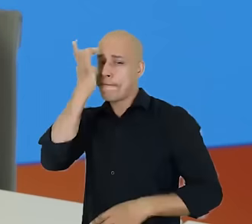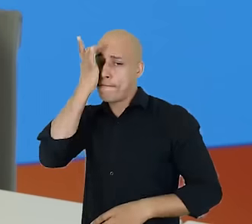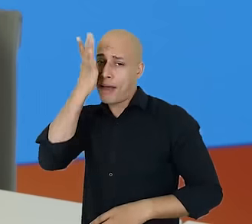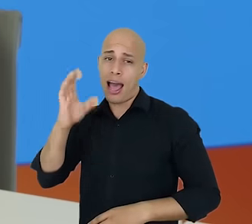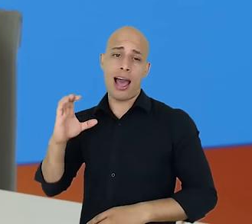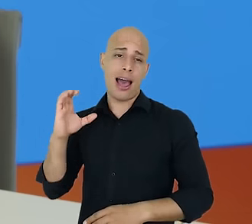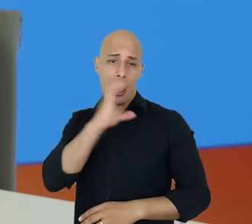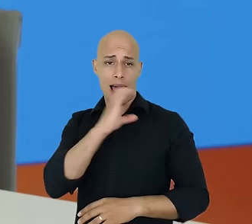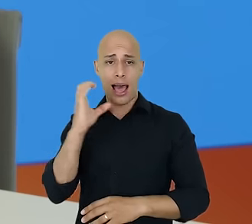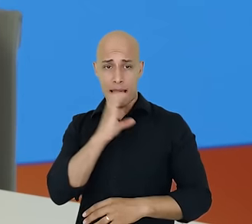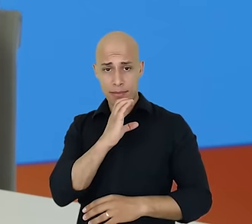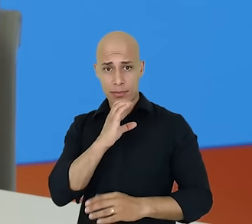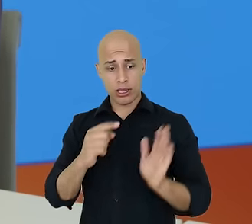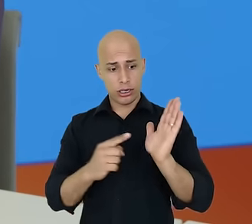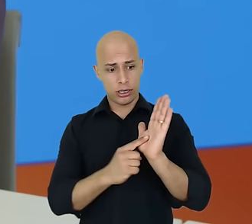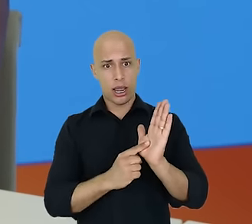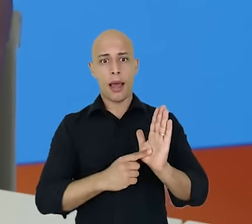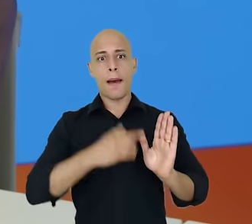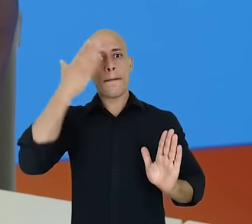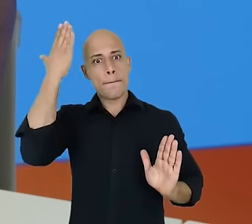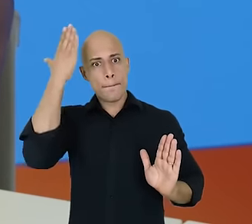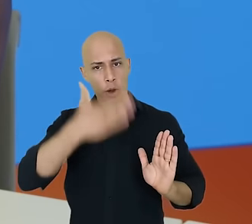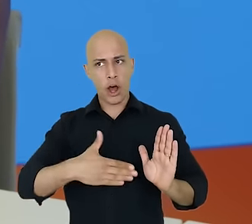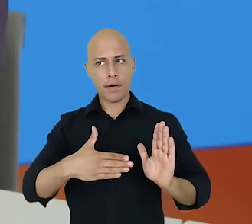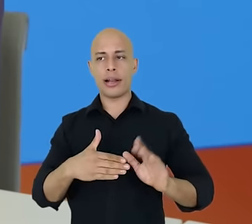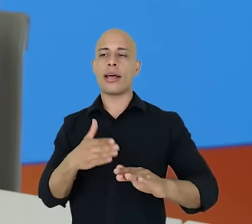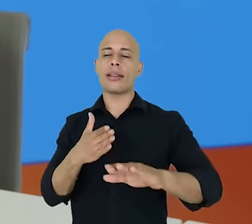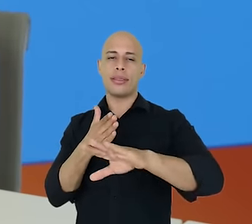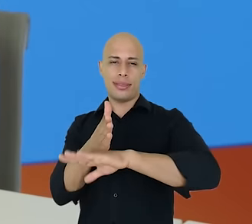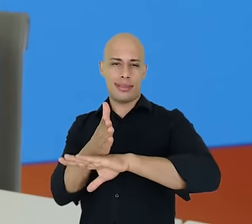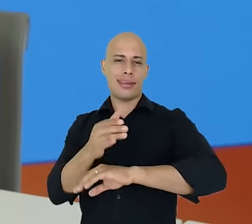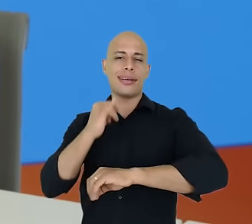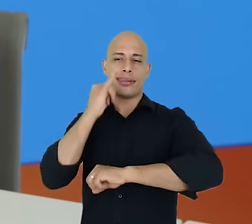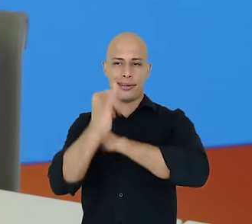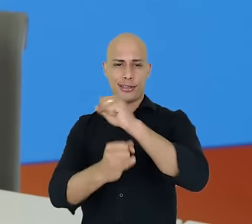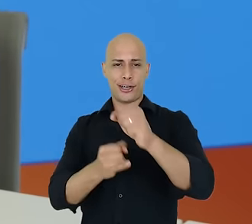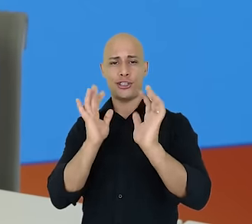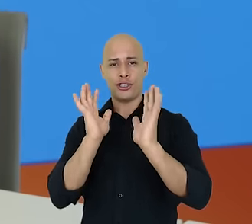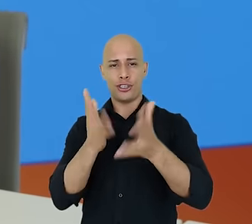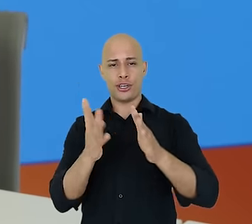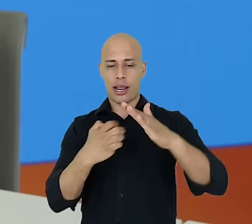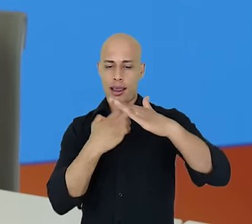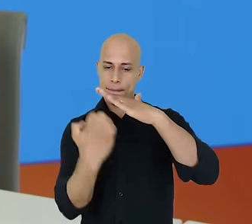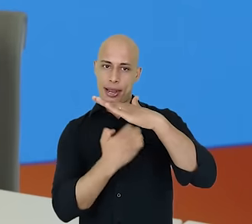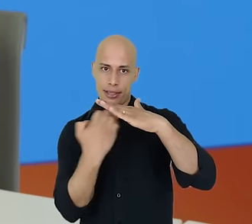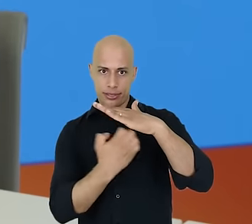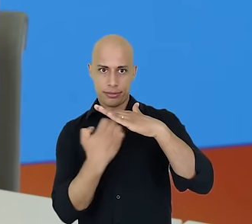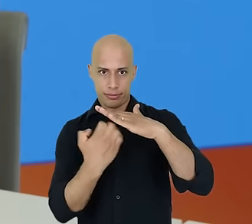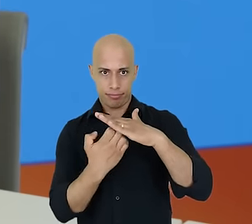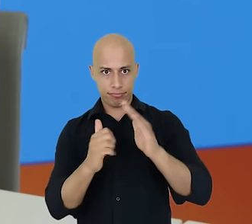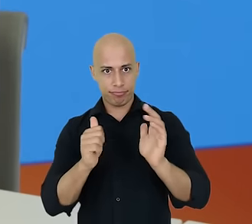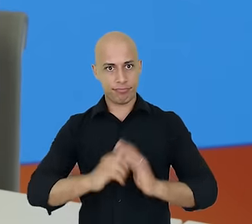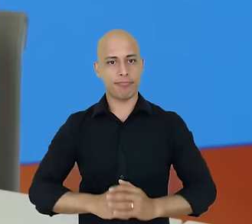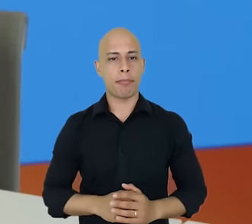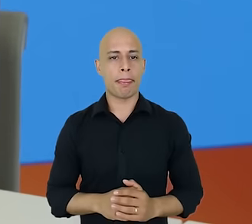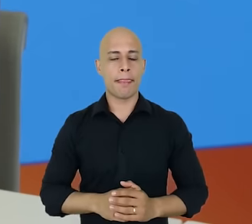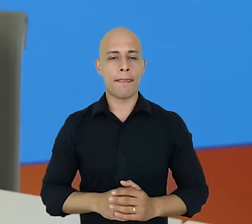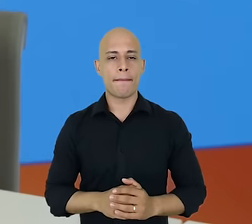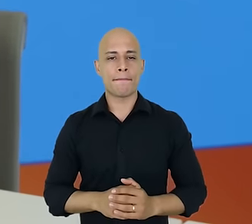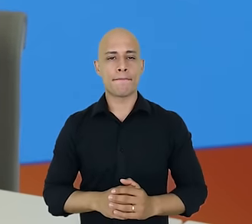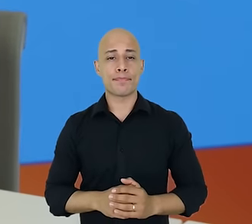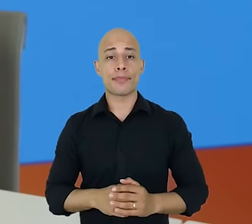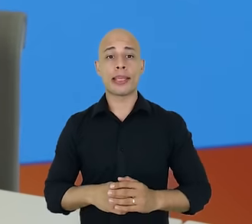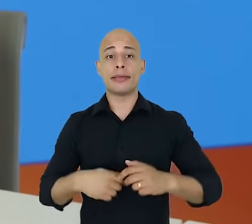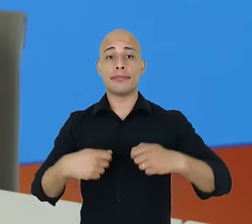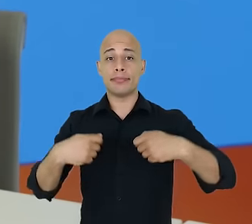faz com que ele seja reconhecido no ambiente digital né ele a gente diz é a empresa uh eh precisa